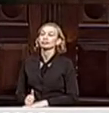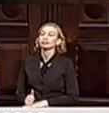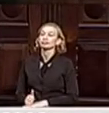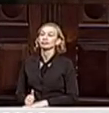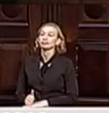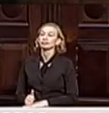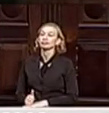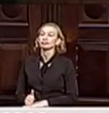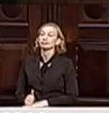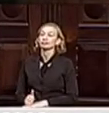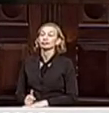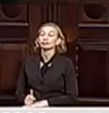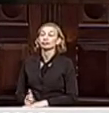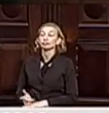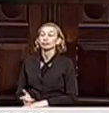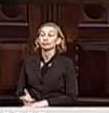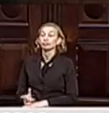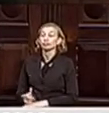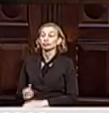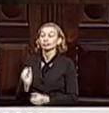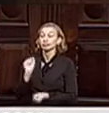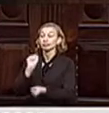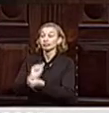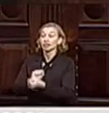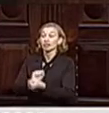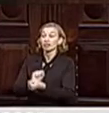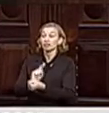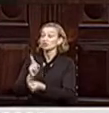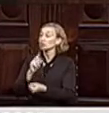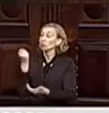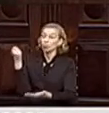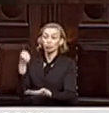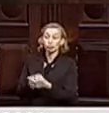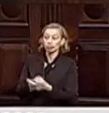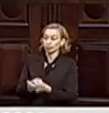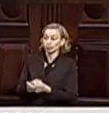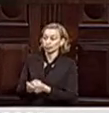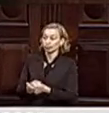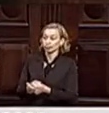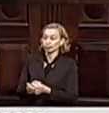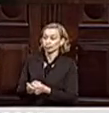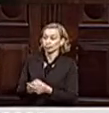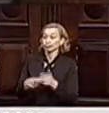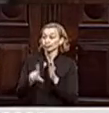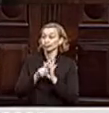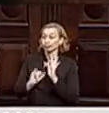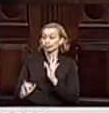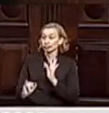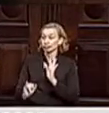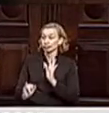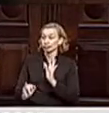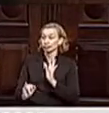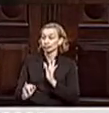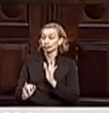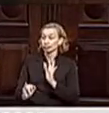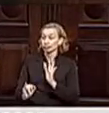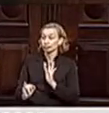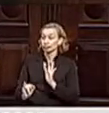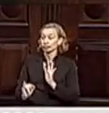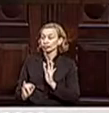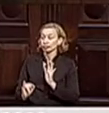relapso. Ao invés de cumprir e fazer cumprir, ele próprio vem